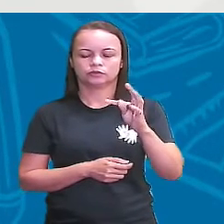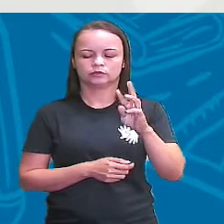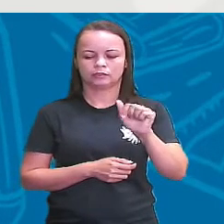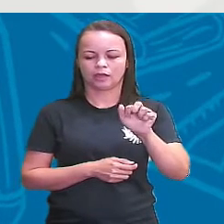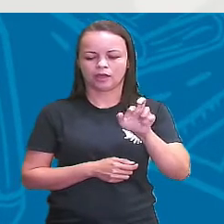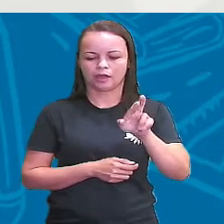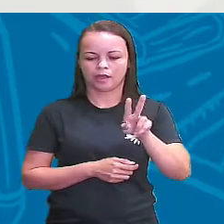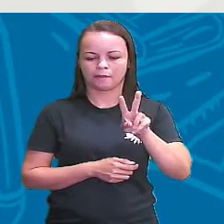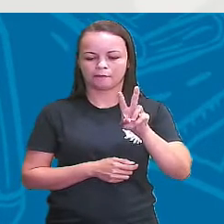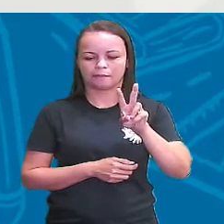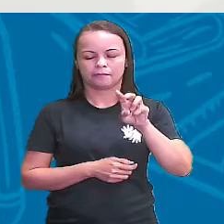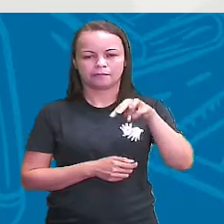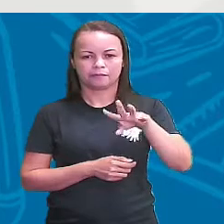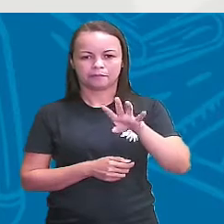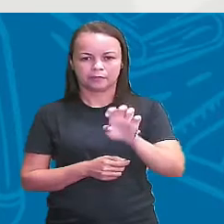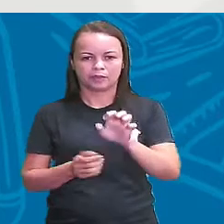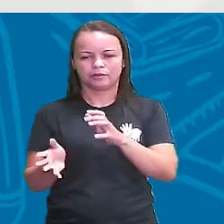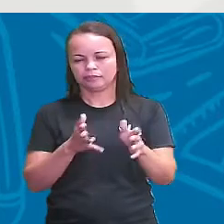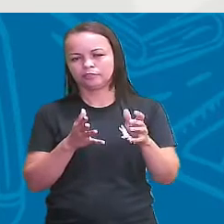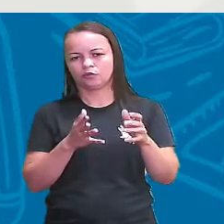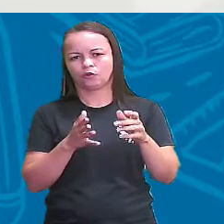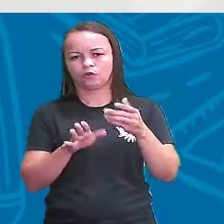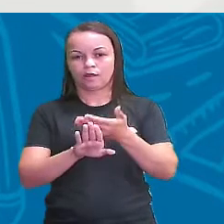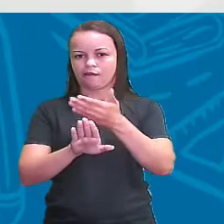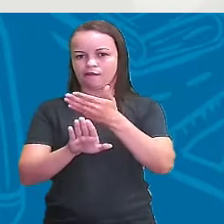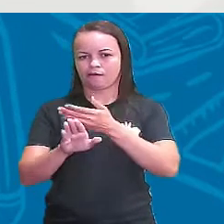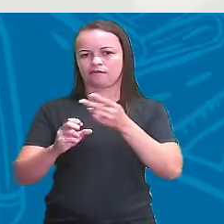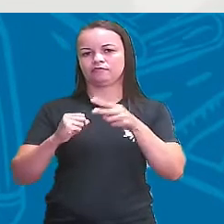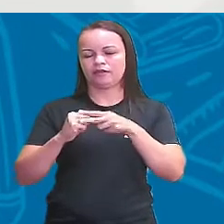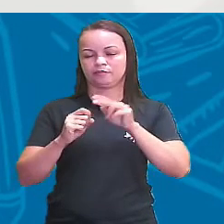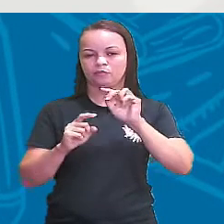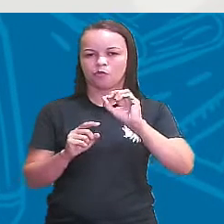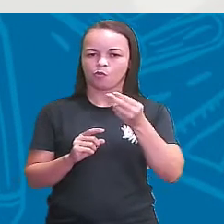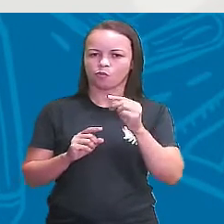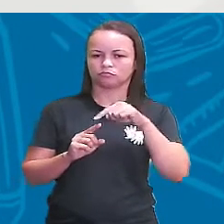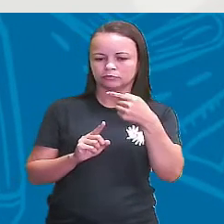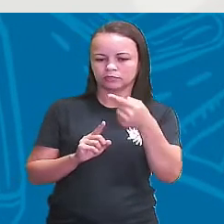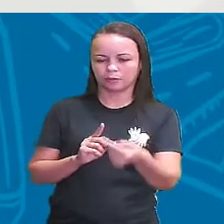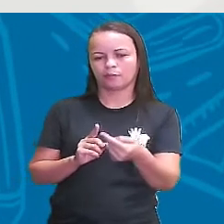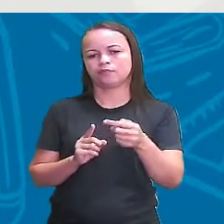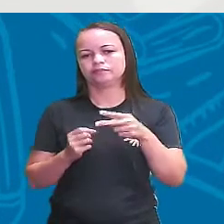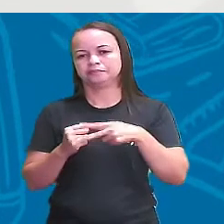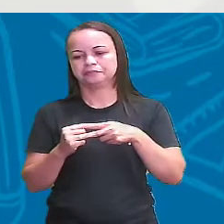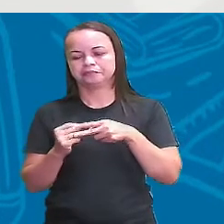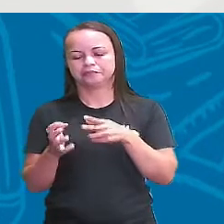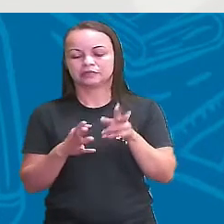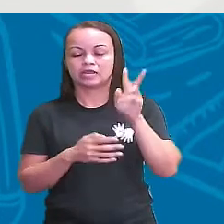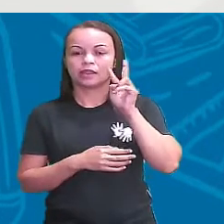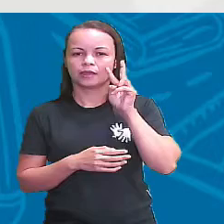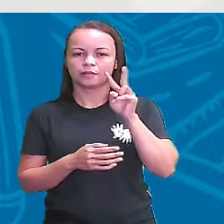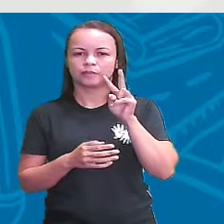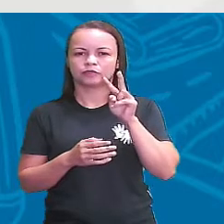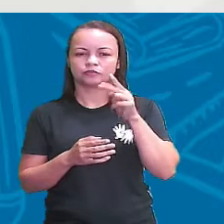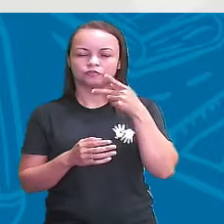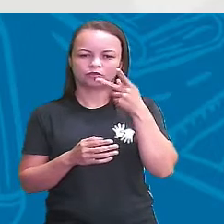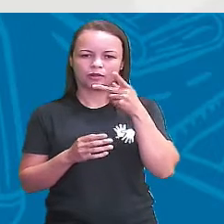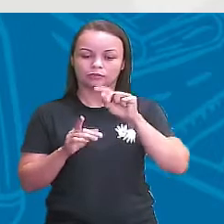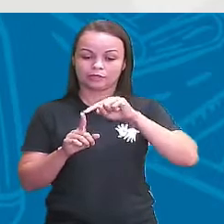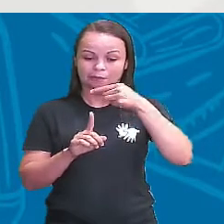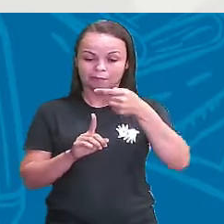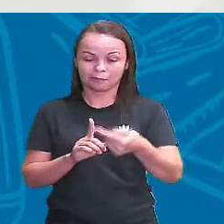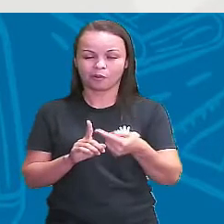coloco antes do verbo, ou eu coloco depois do verbo. Lembrando que quando eu coloco depois do